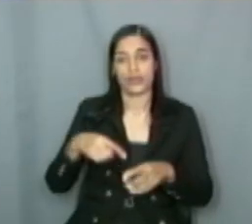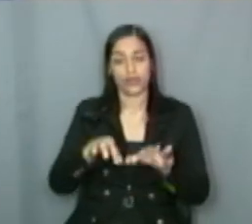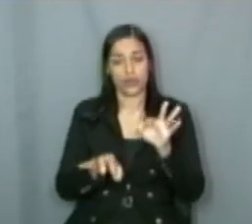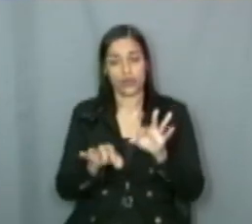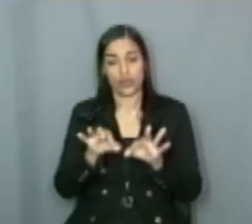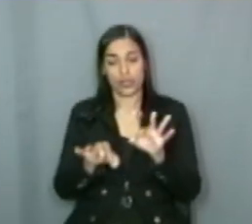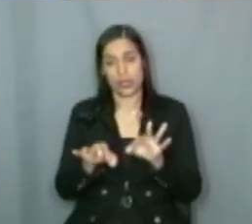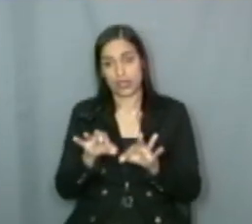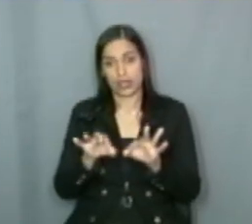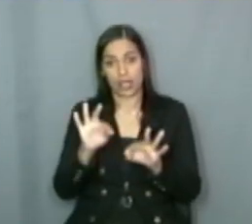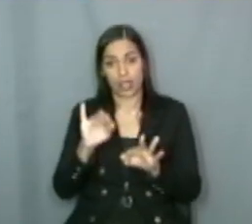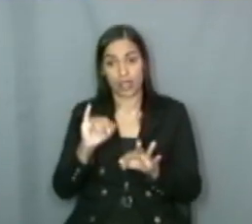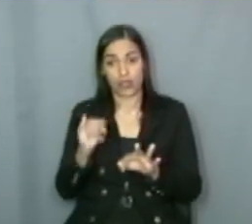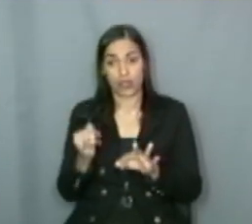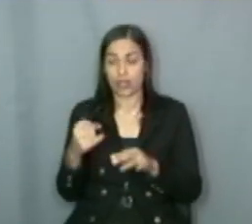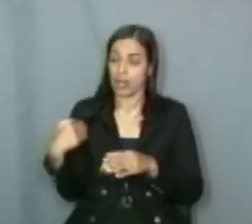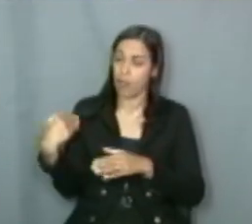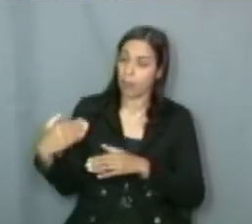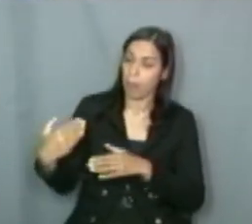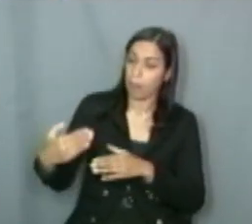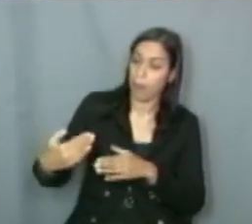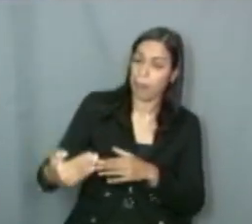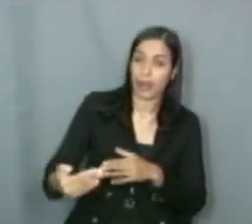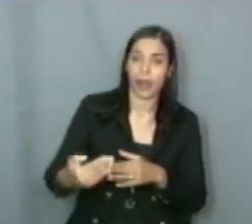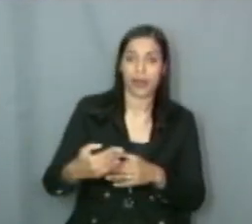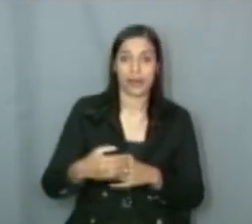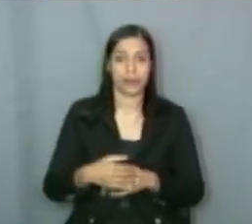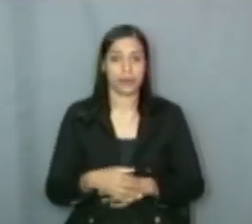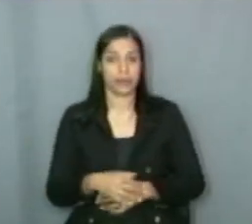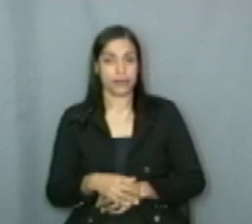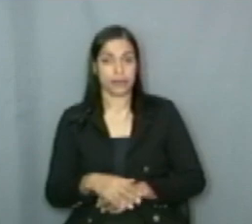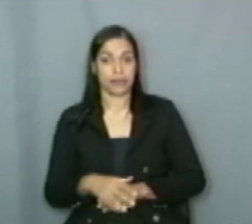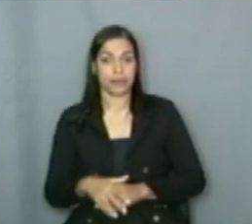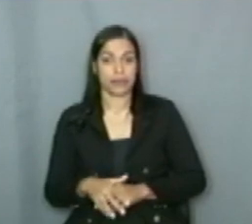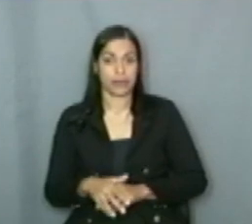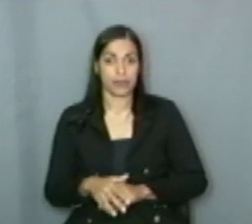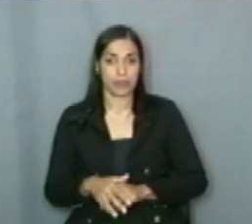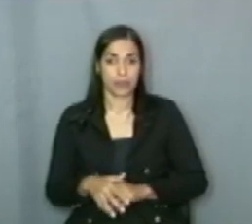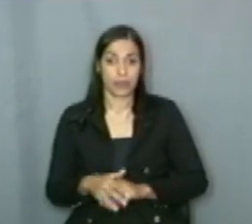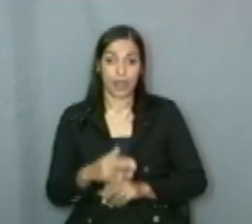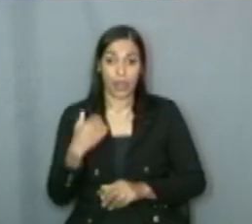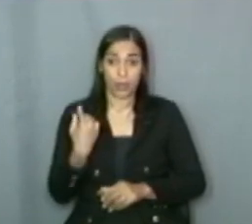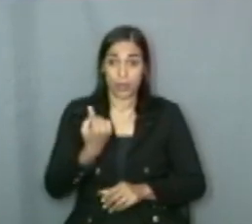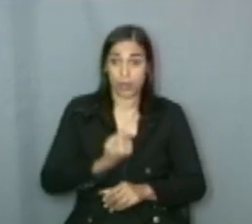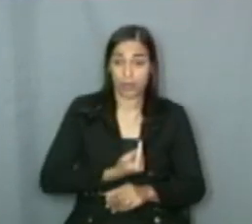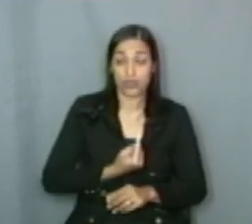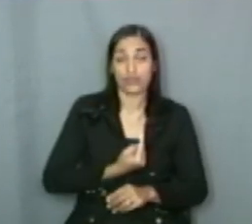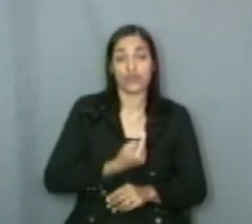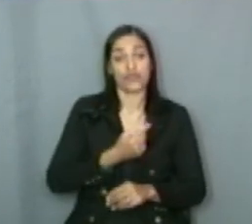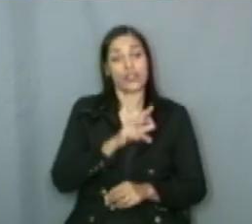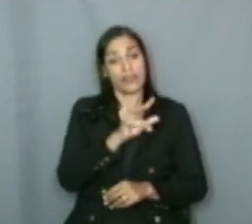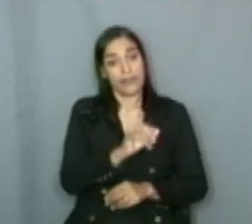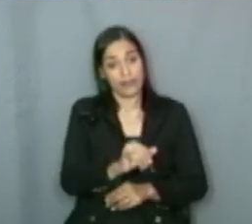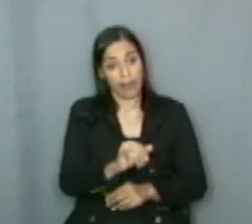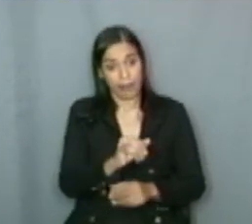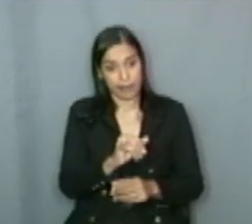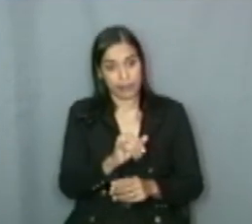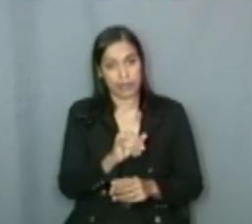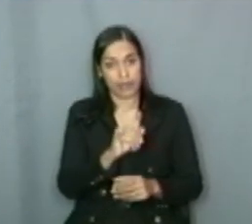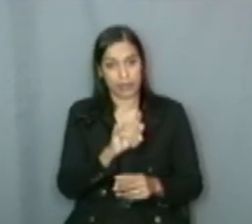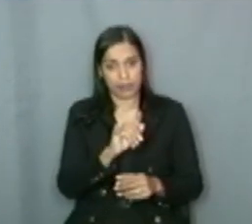lá. Aí quando a gente recorre à parte federal da coisa, aí